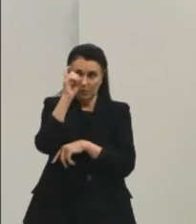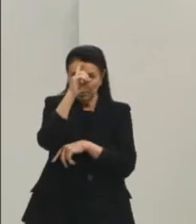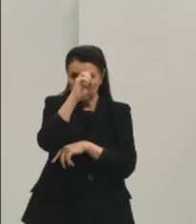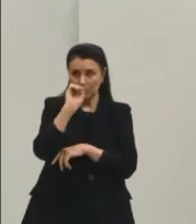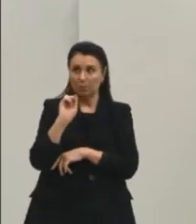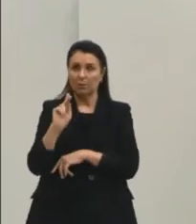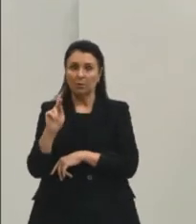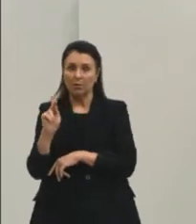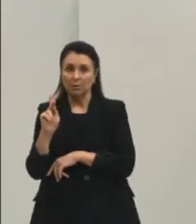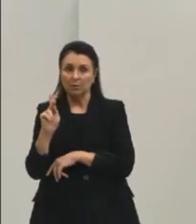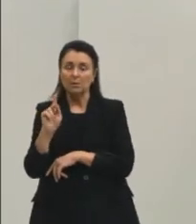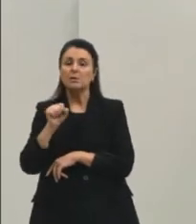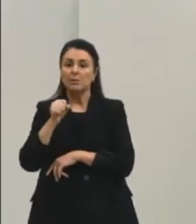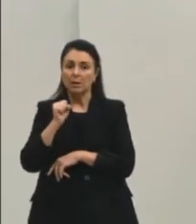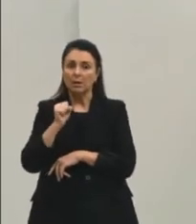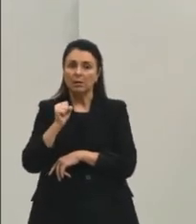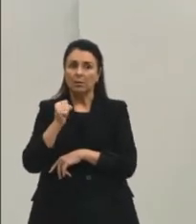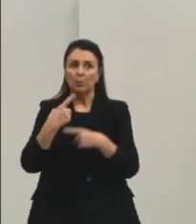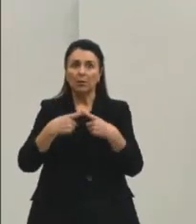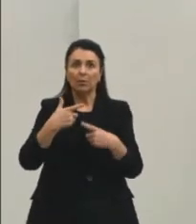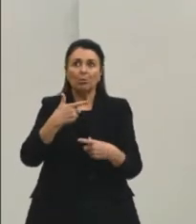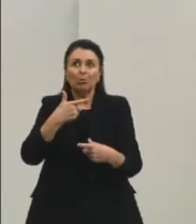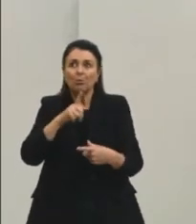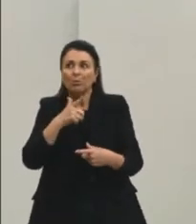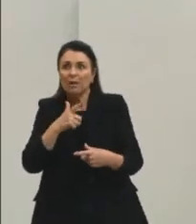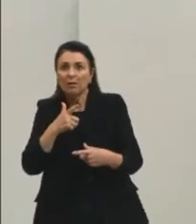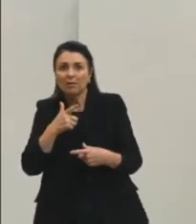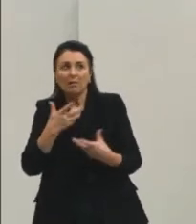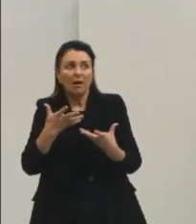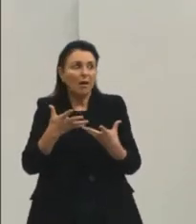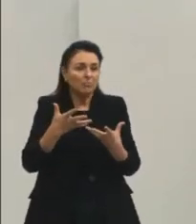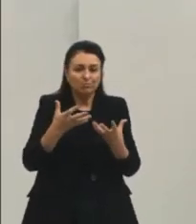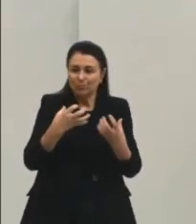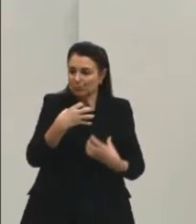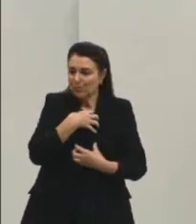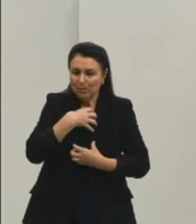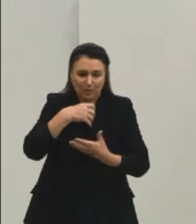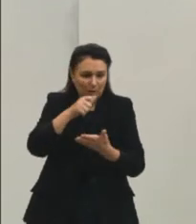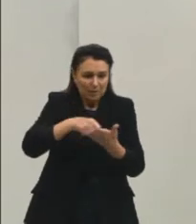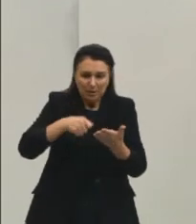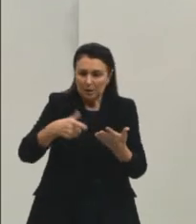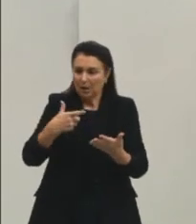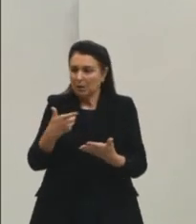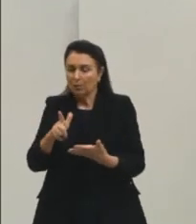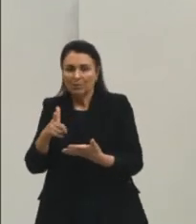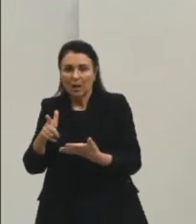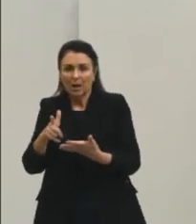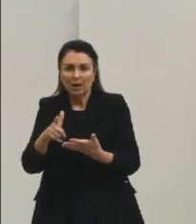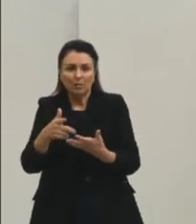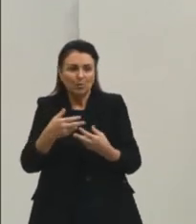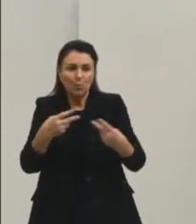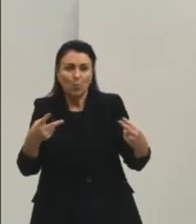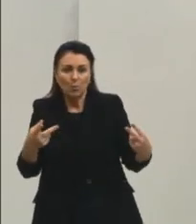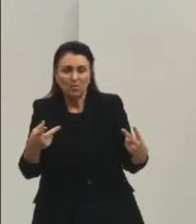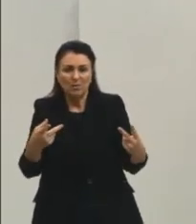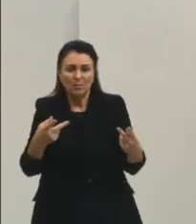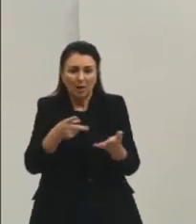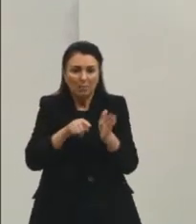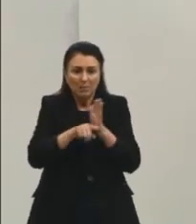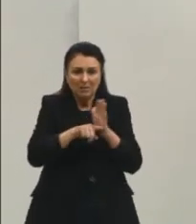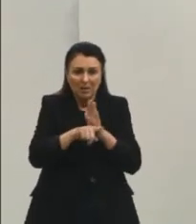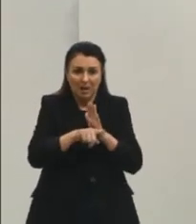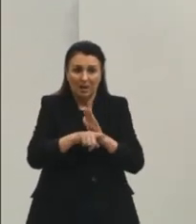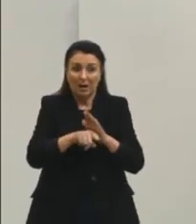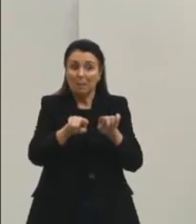porque a gente não tem então Os relatos dessa sociedade o que a gente tem grande parte aí são vestígios da cultura